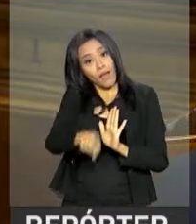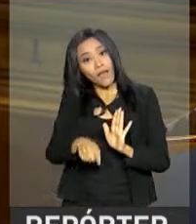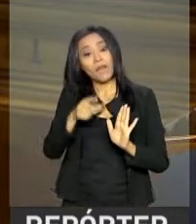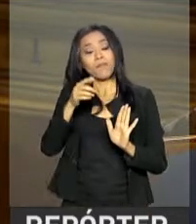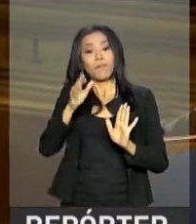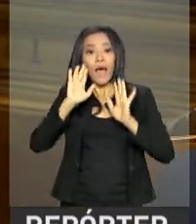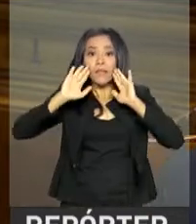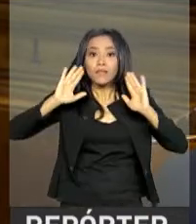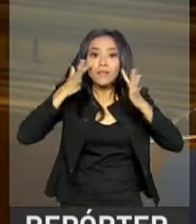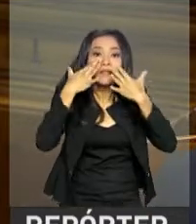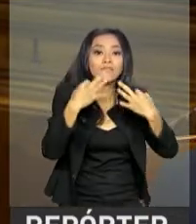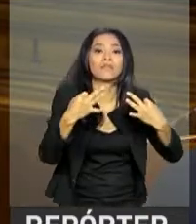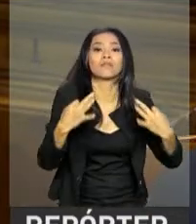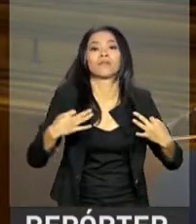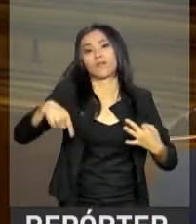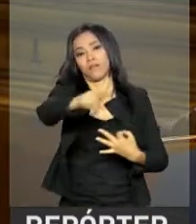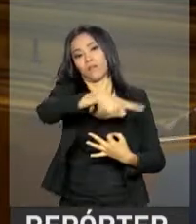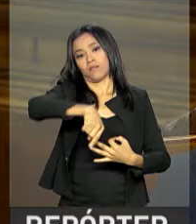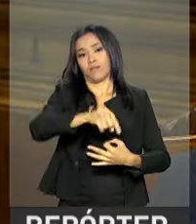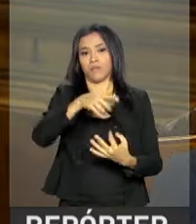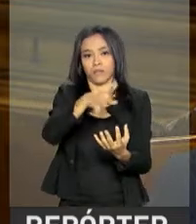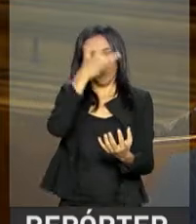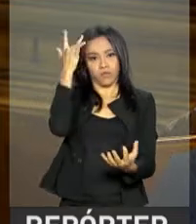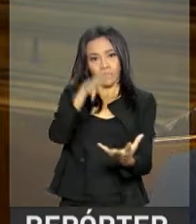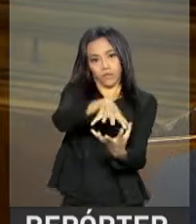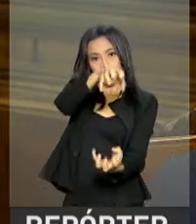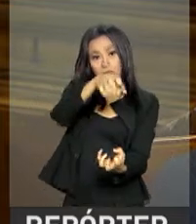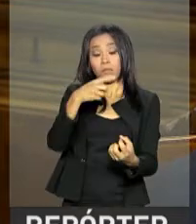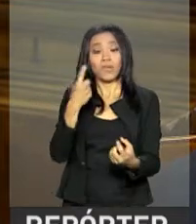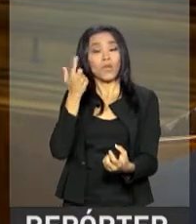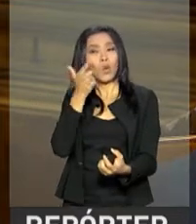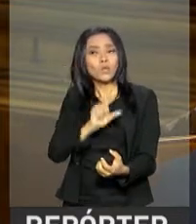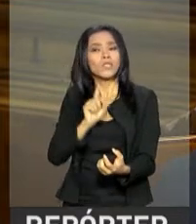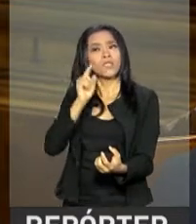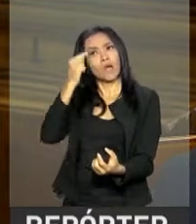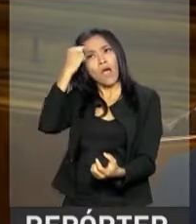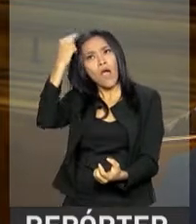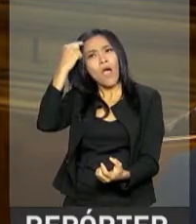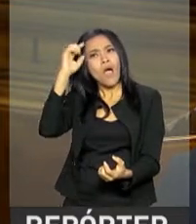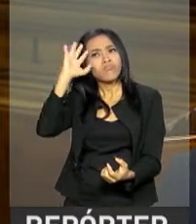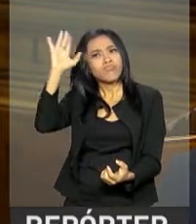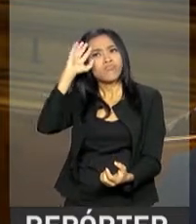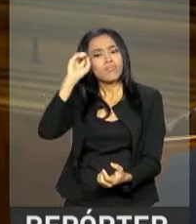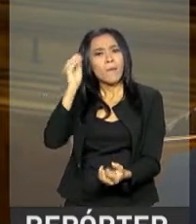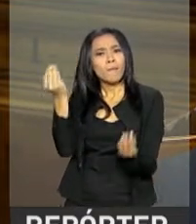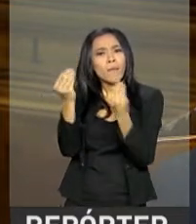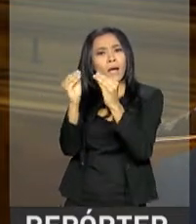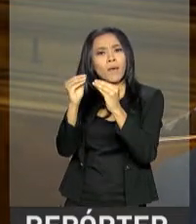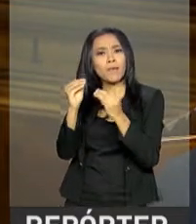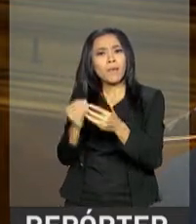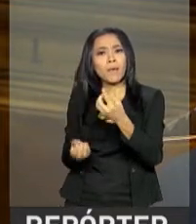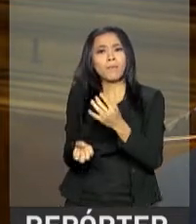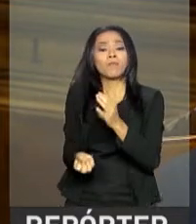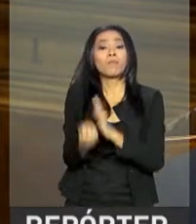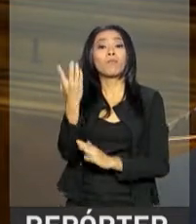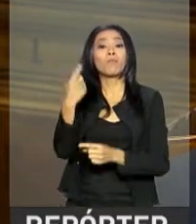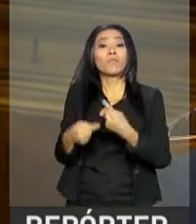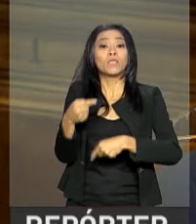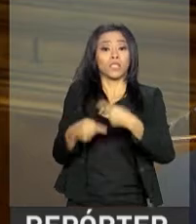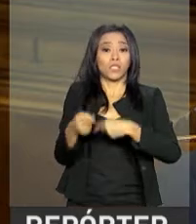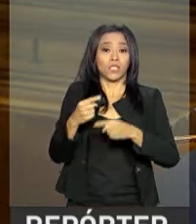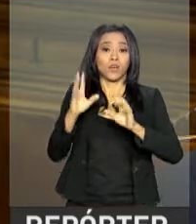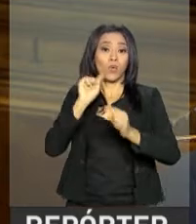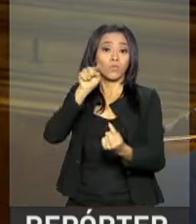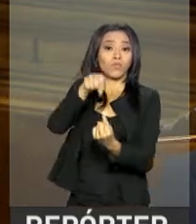pessoas para que políticas públicas possam ser pensadas no sentido de melhorar a qualidade de vida